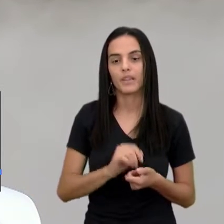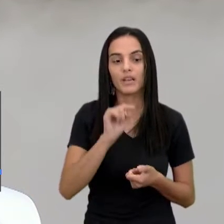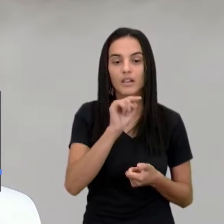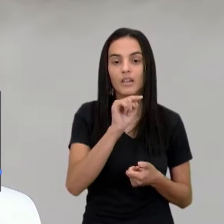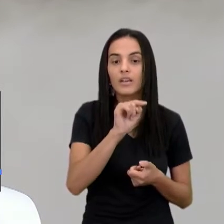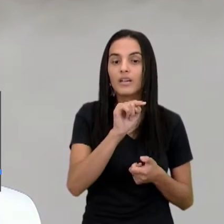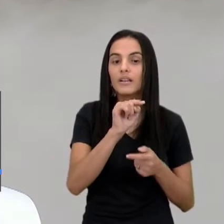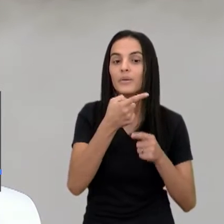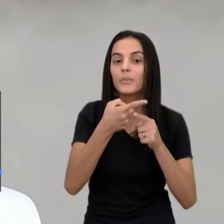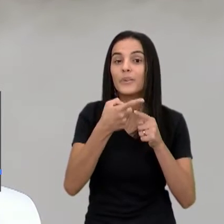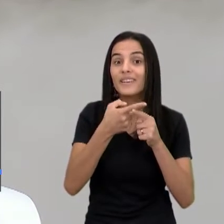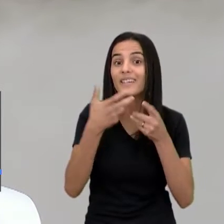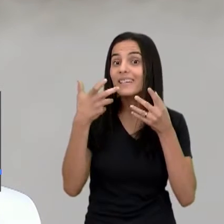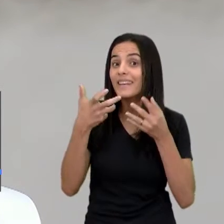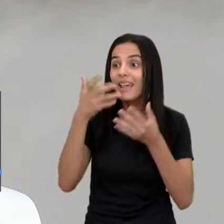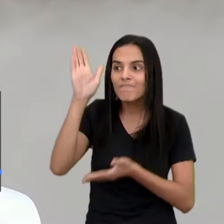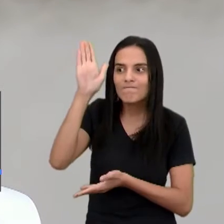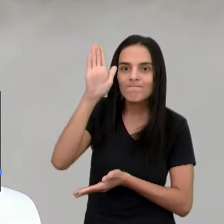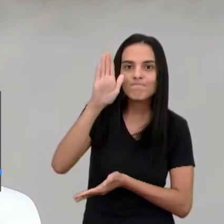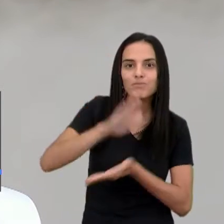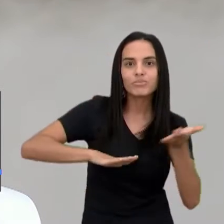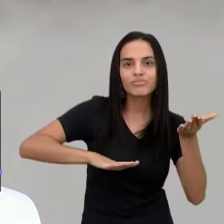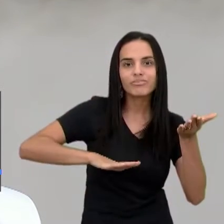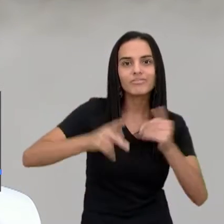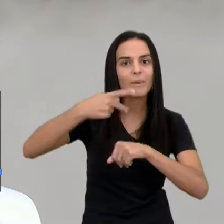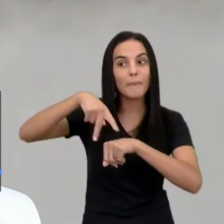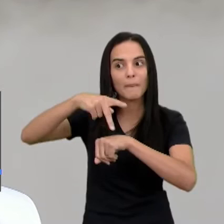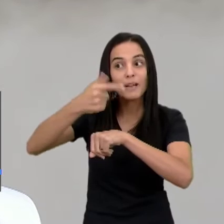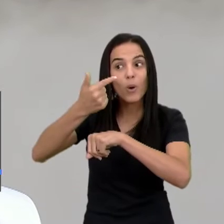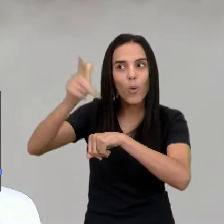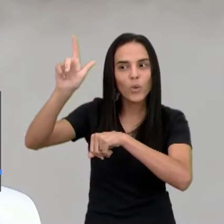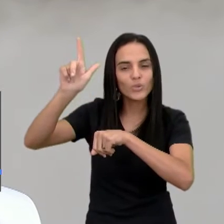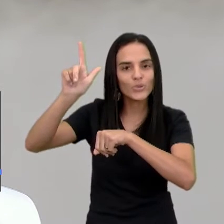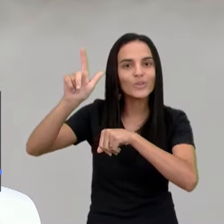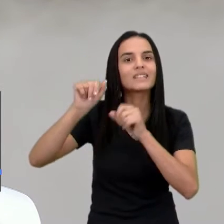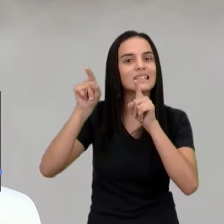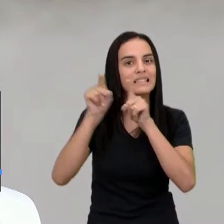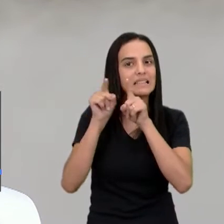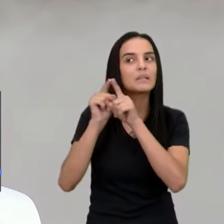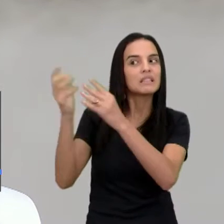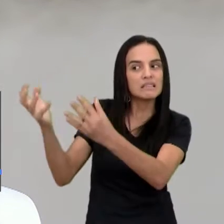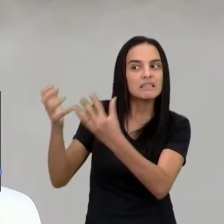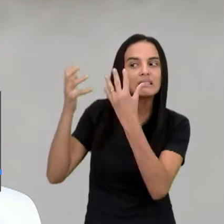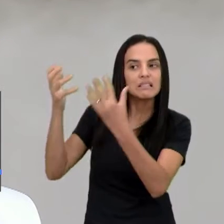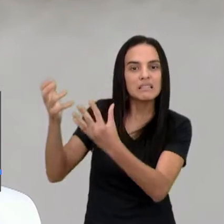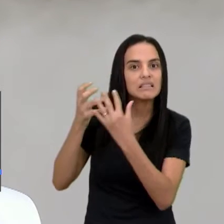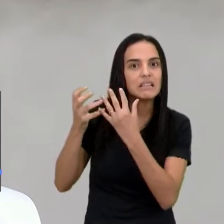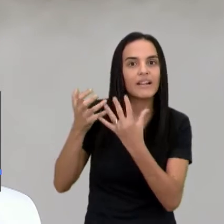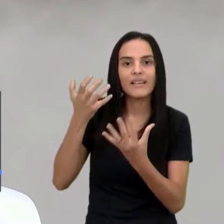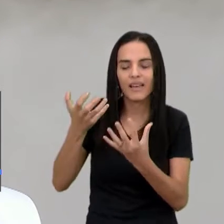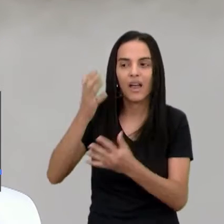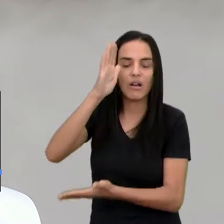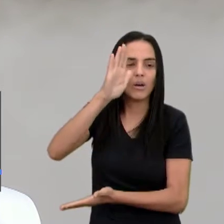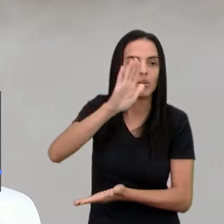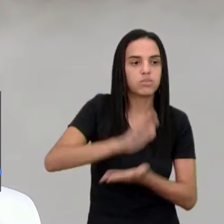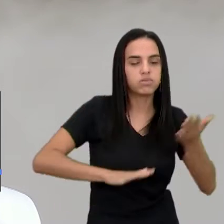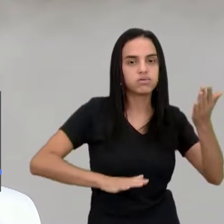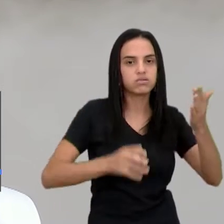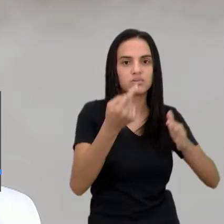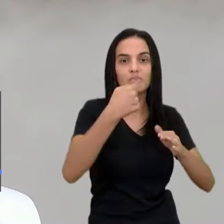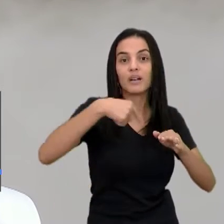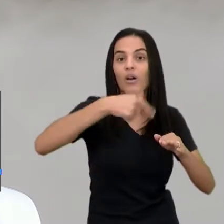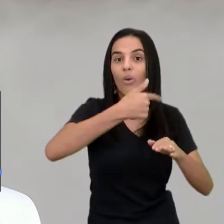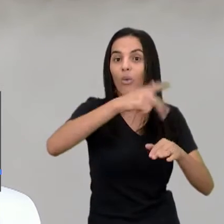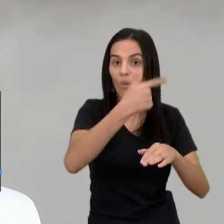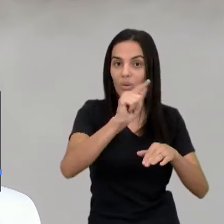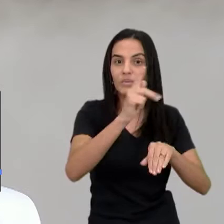lá porque ele está fugindo de algum outro lugar que também o persegue, né? Então, quando ele chega, né,